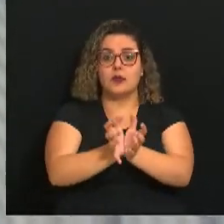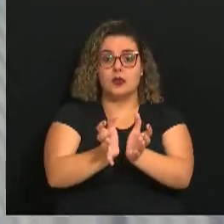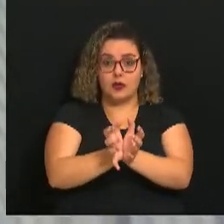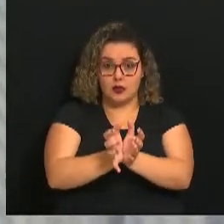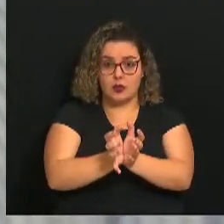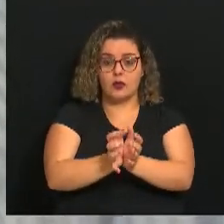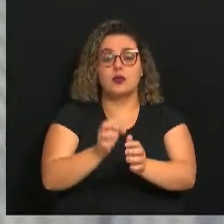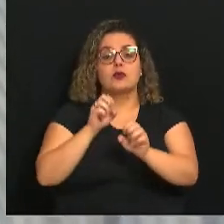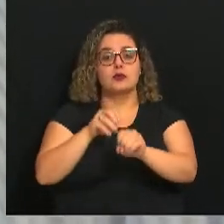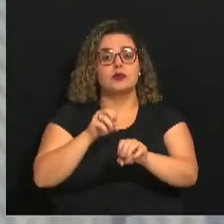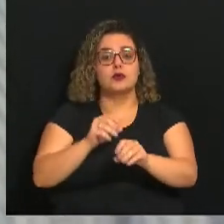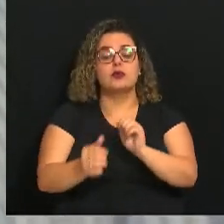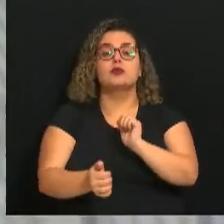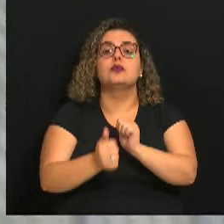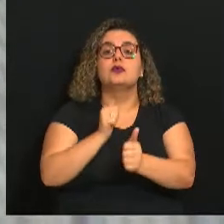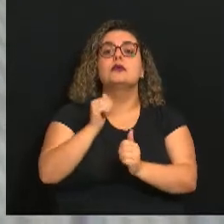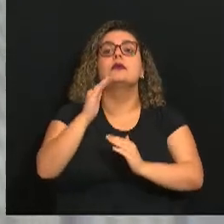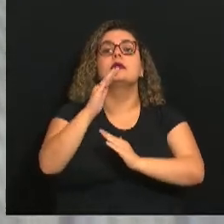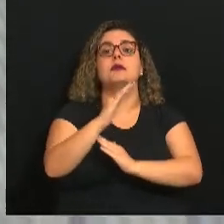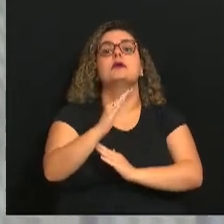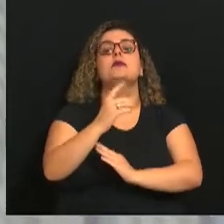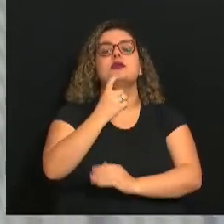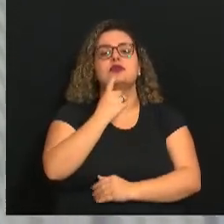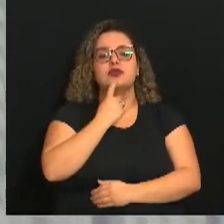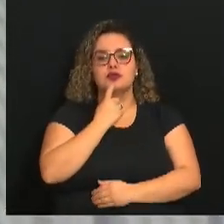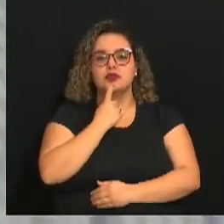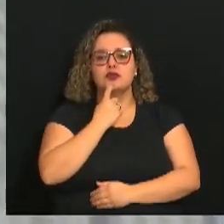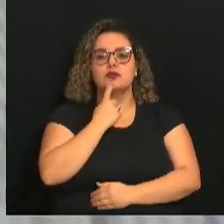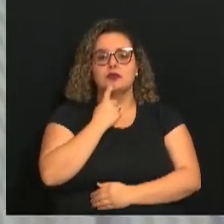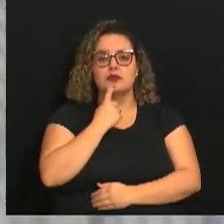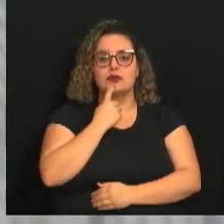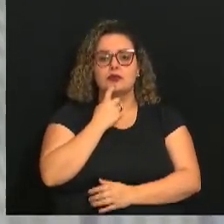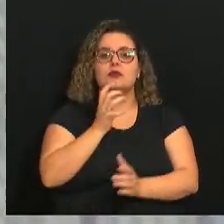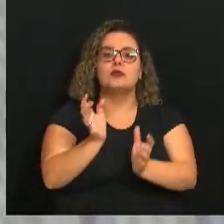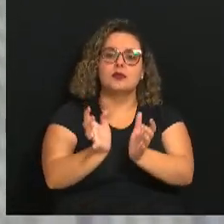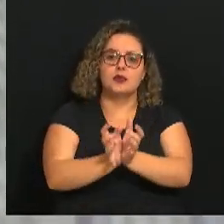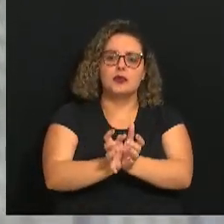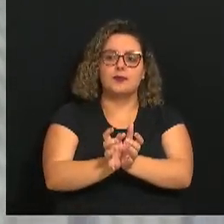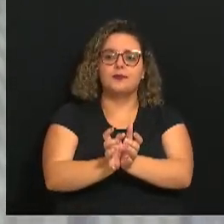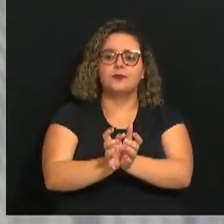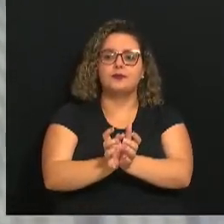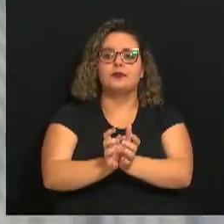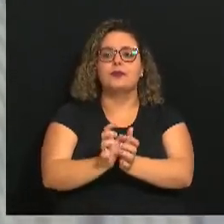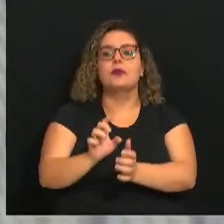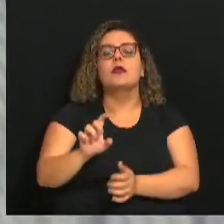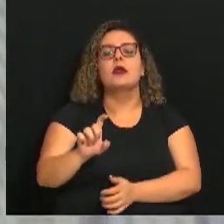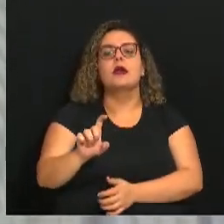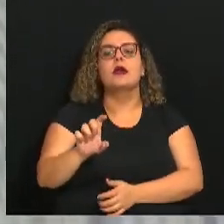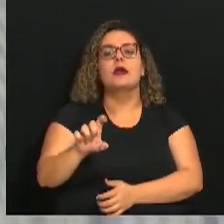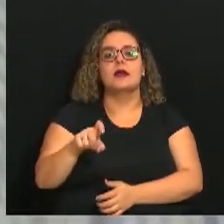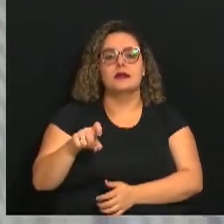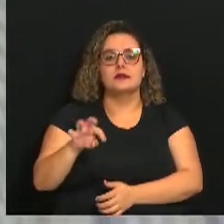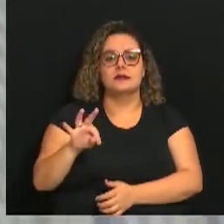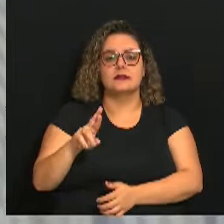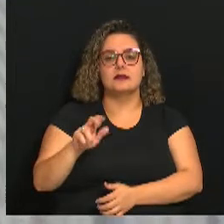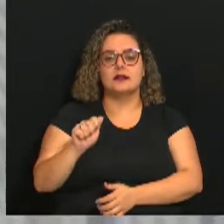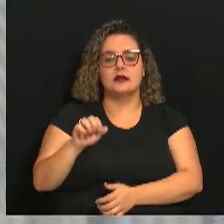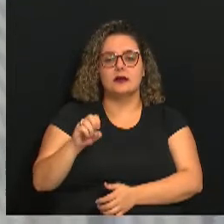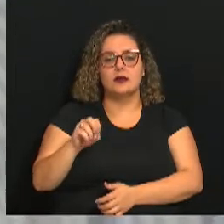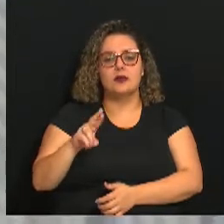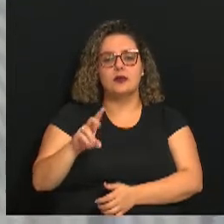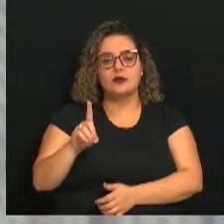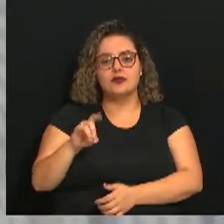Educação e Esportes da Câmara Municipal de Campinas, a reunião extraordinária, a primeira reunião extraordinária desse ano. Nós já